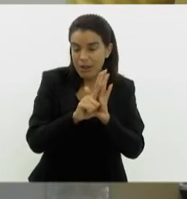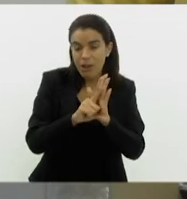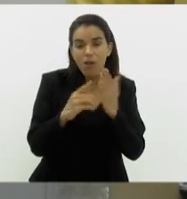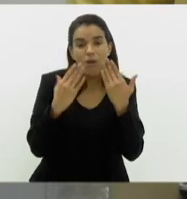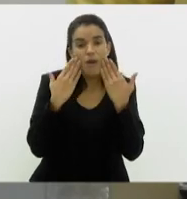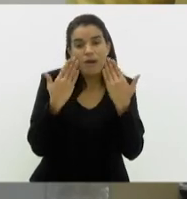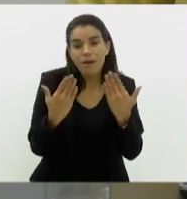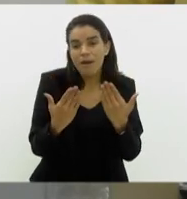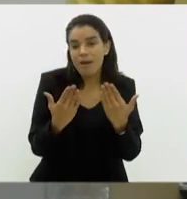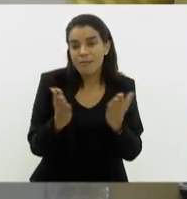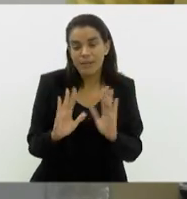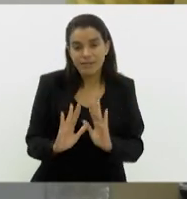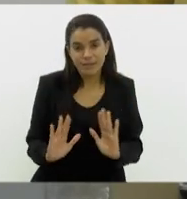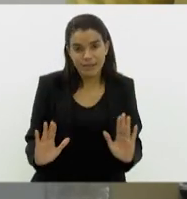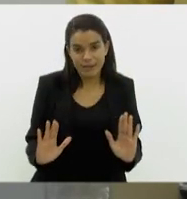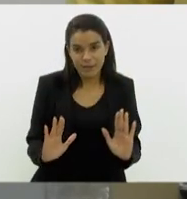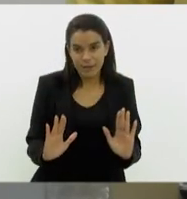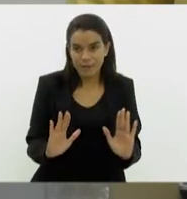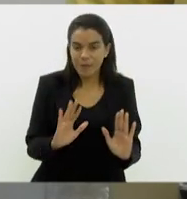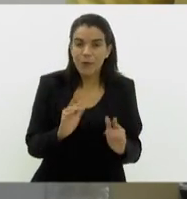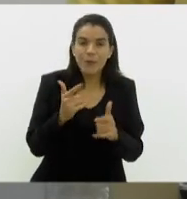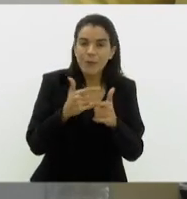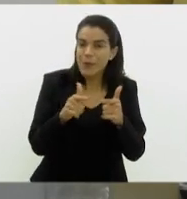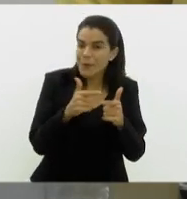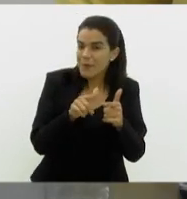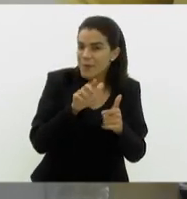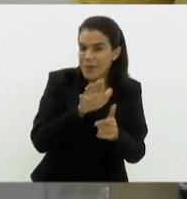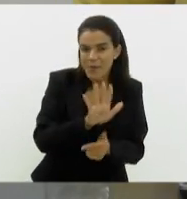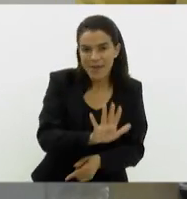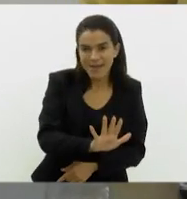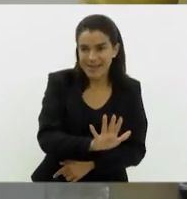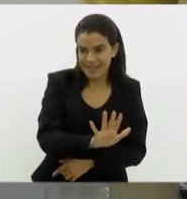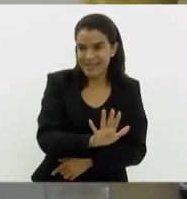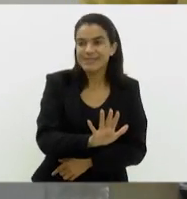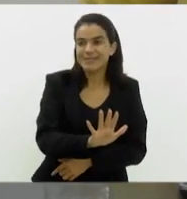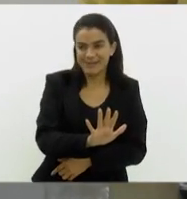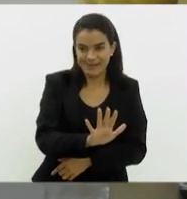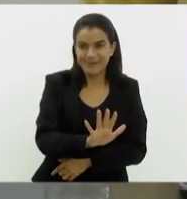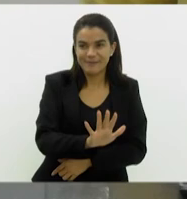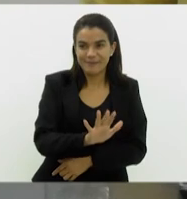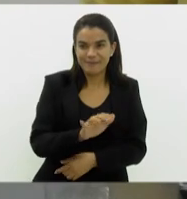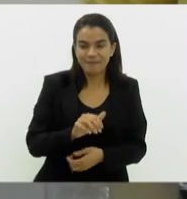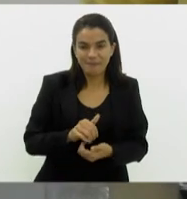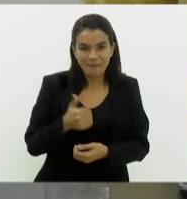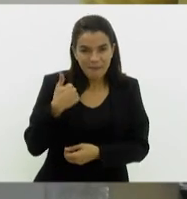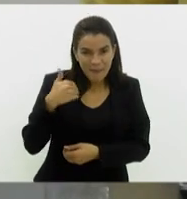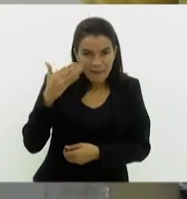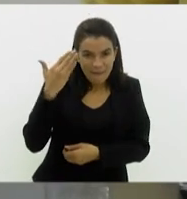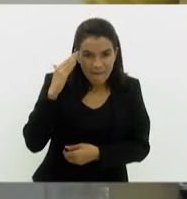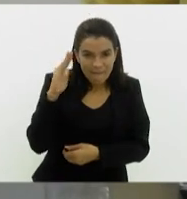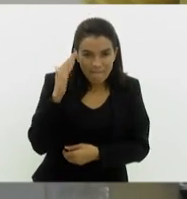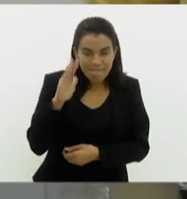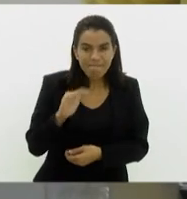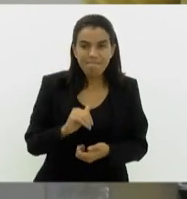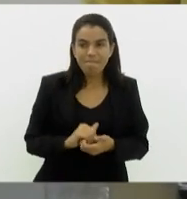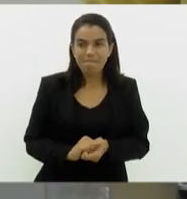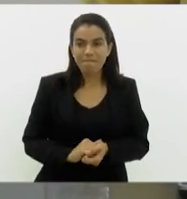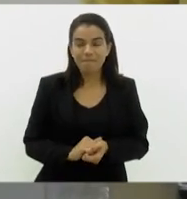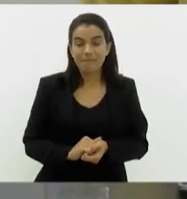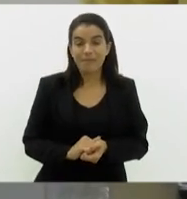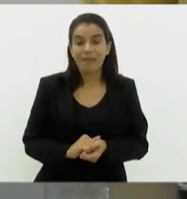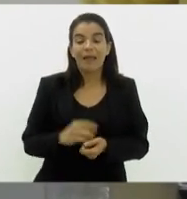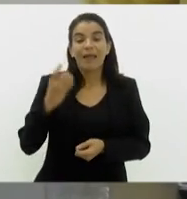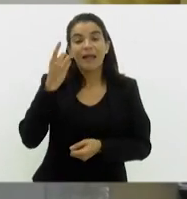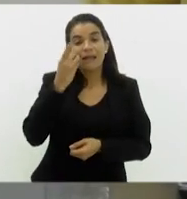parte A questão não é esta que está em curso nesse momento entende e a deputada